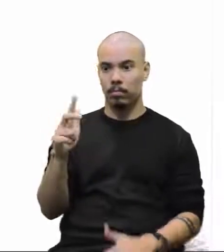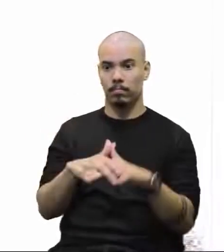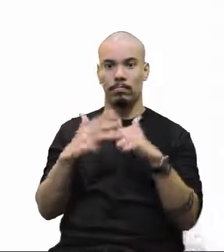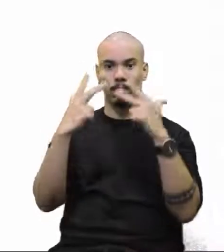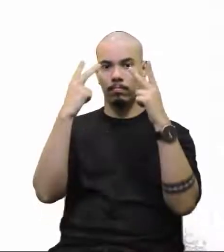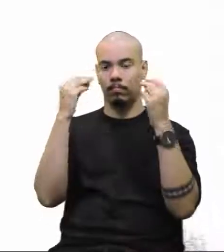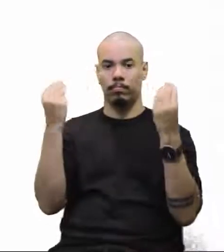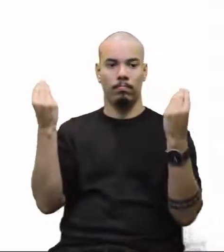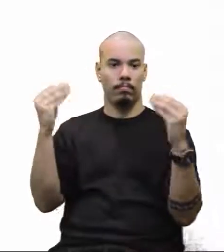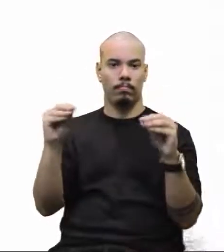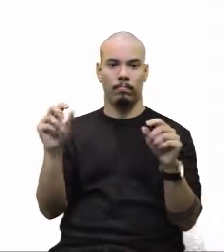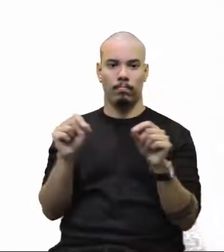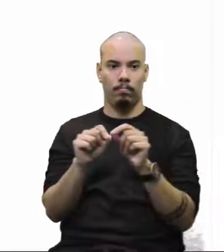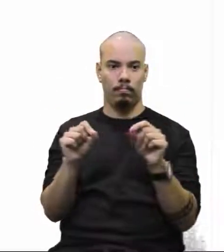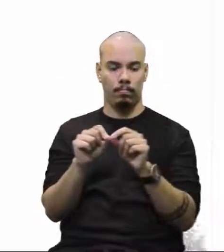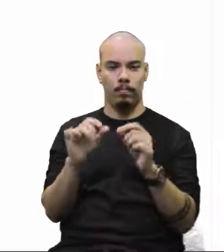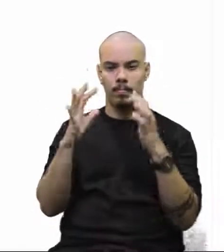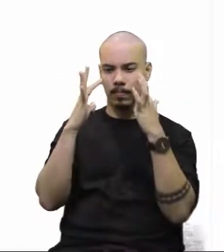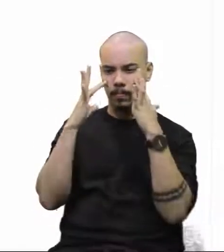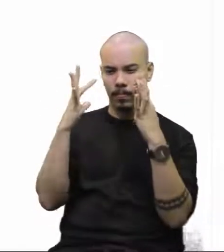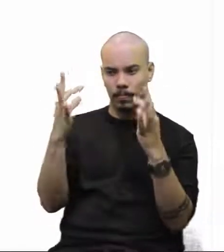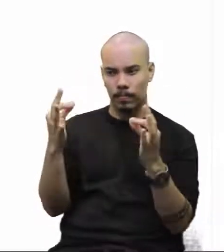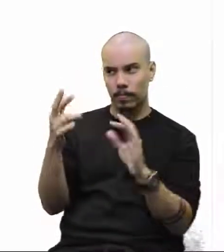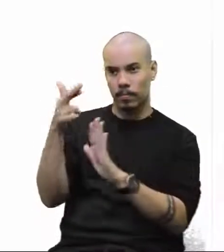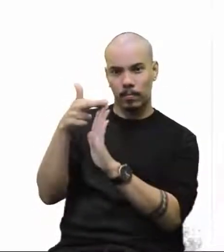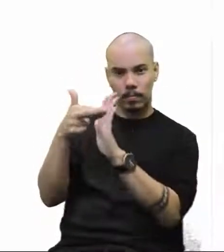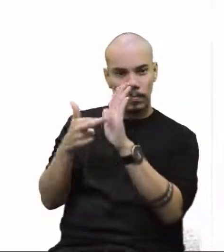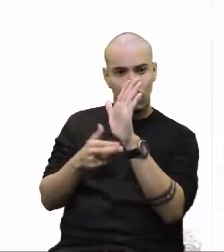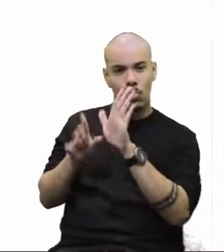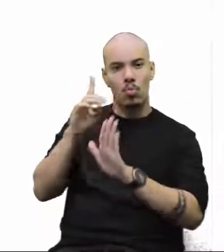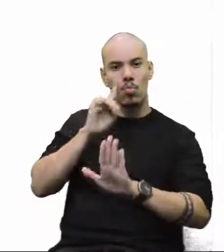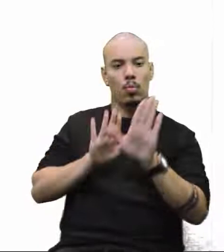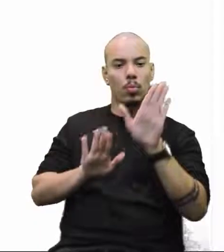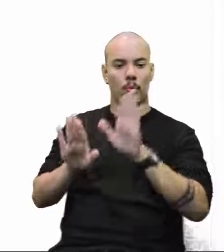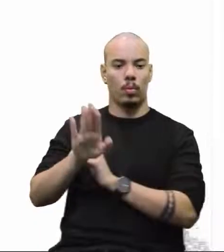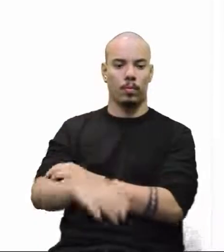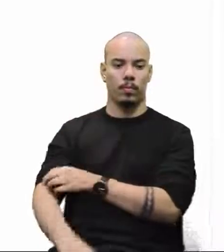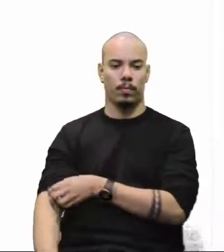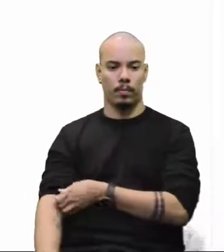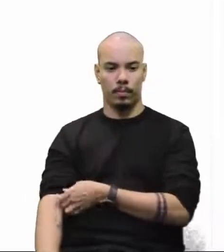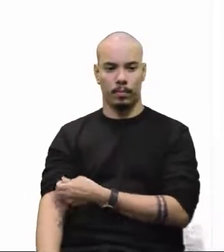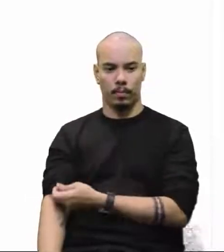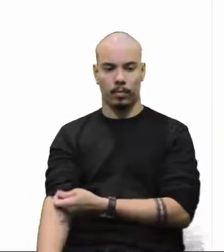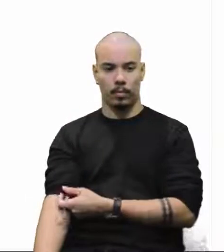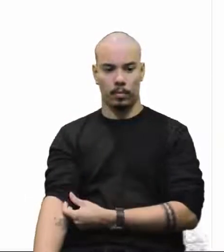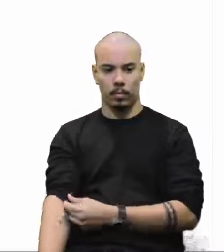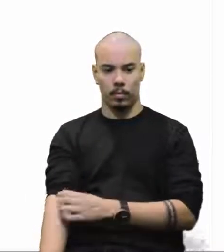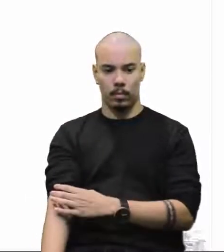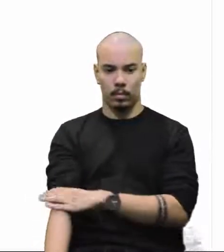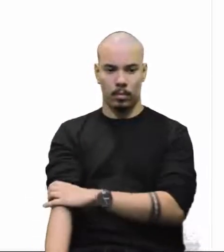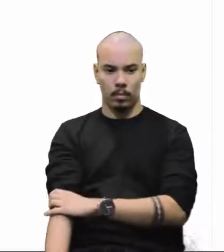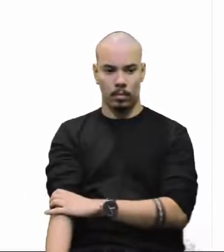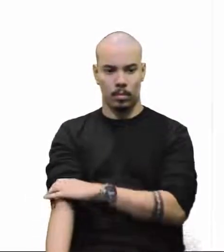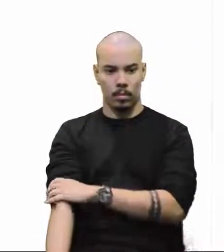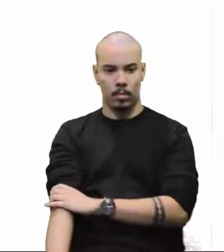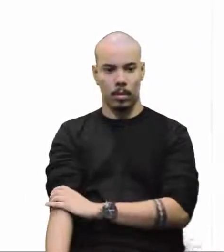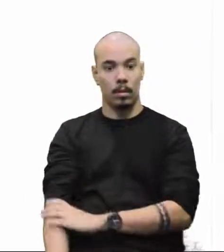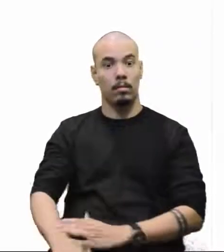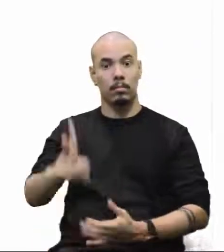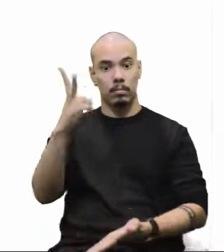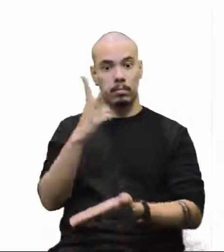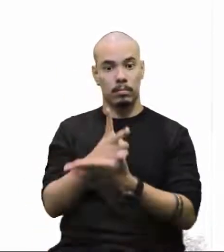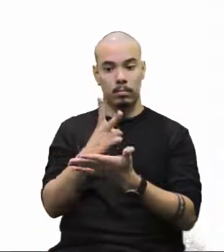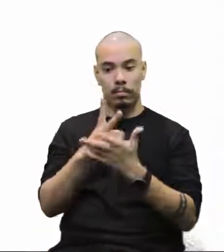aí de ser feita, prestando atenção, com muito cuidado, sempre observando o que você está